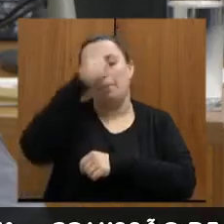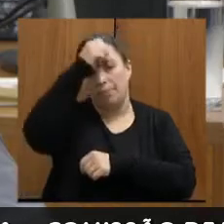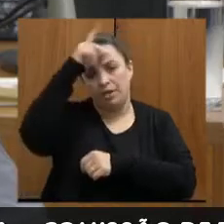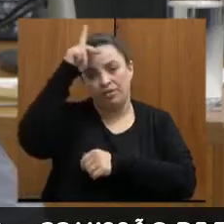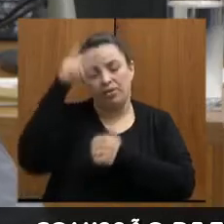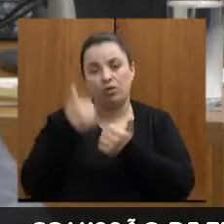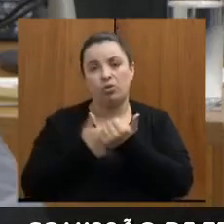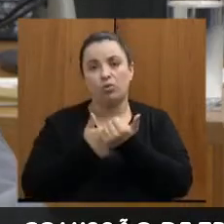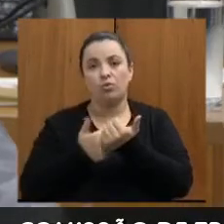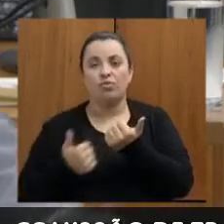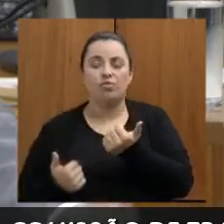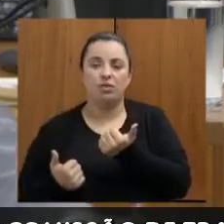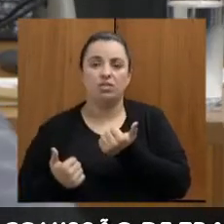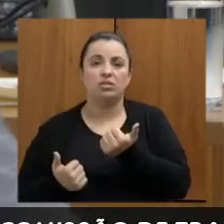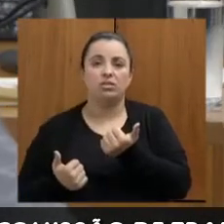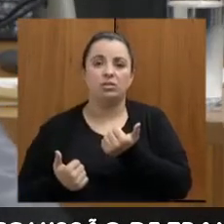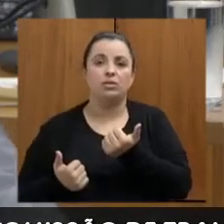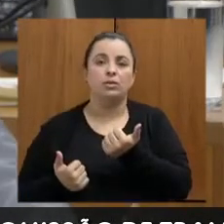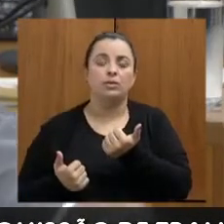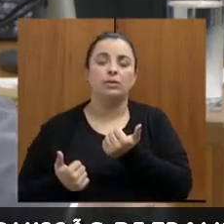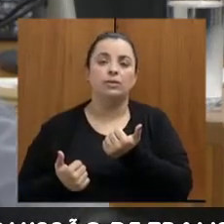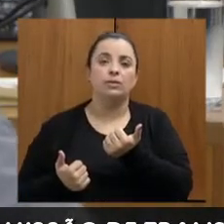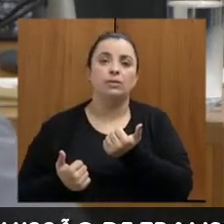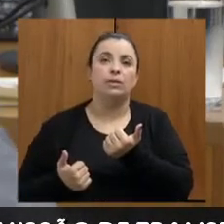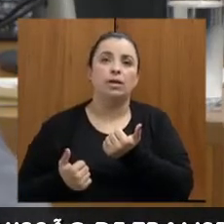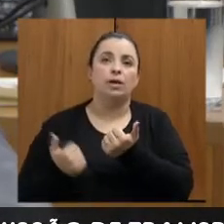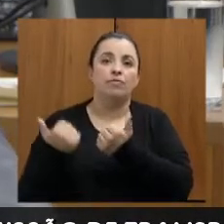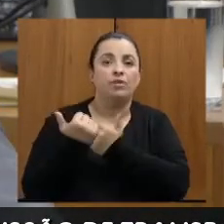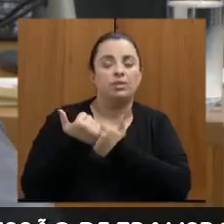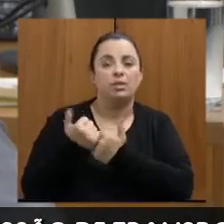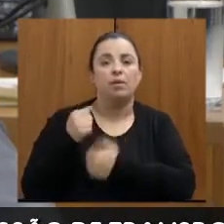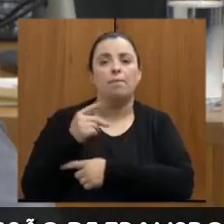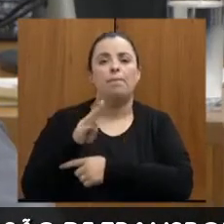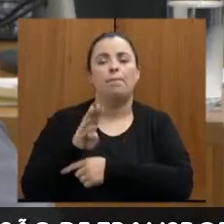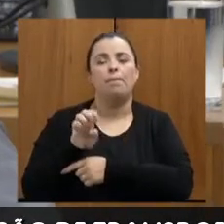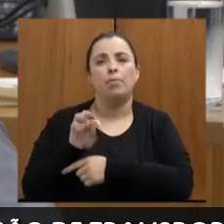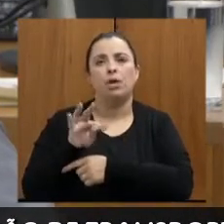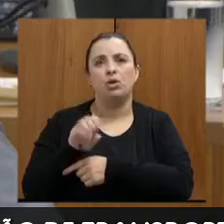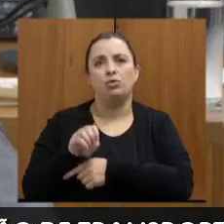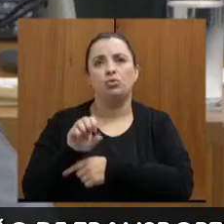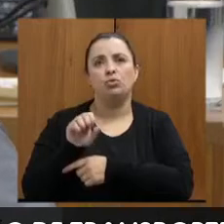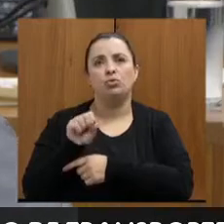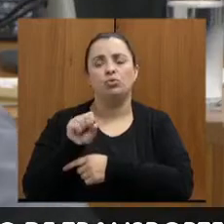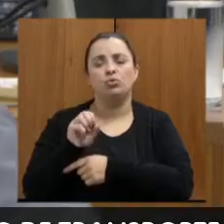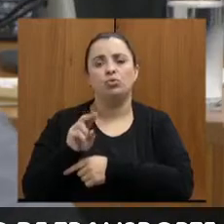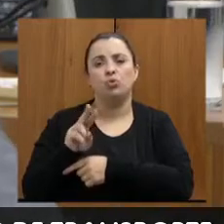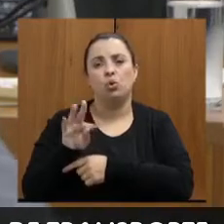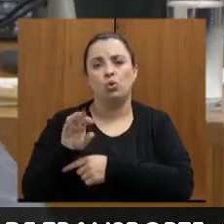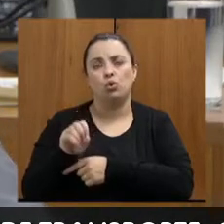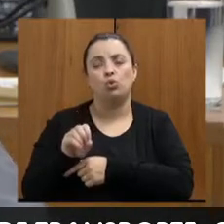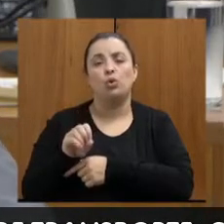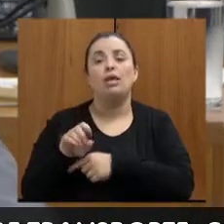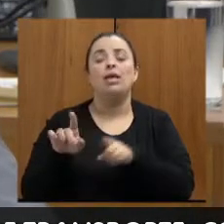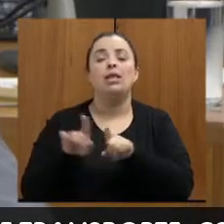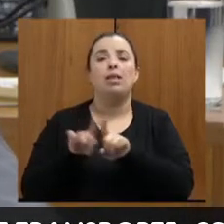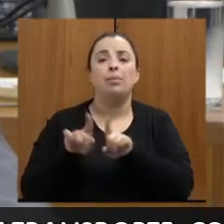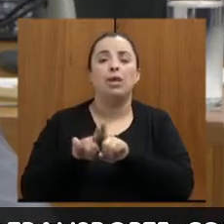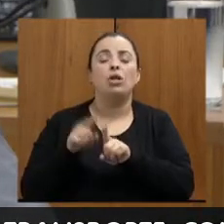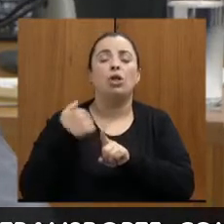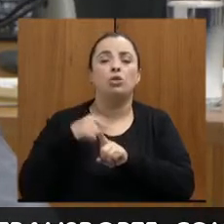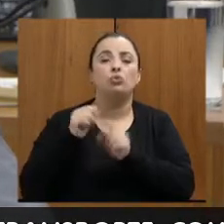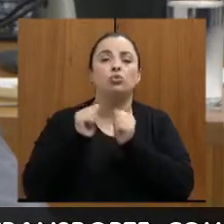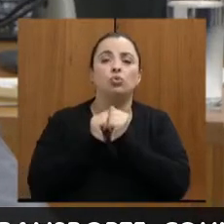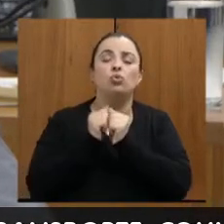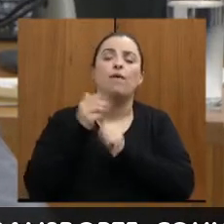prefeito Beto tu tomarmos a decisão fomos a São Paulo na eco135 e foi decidido